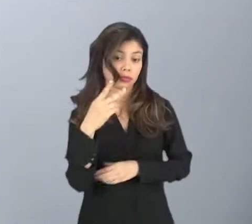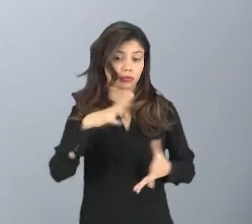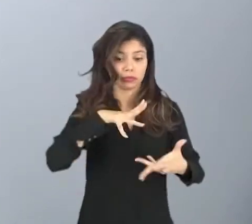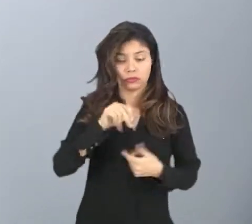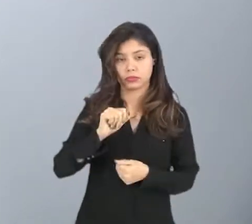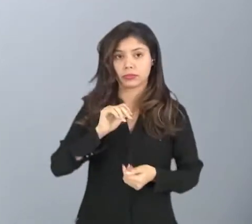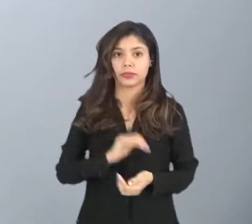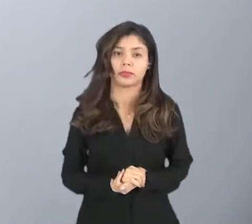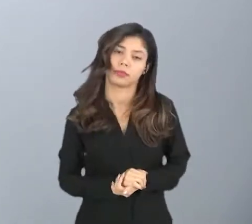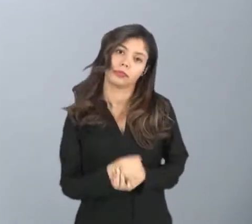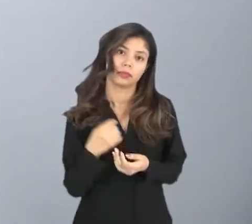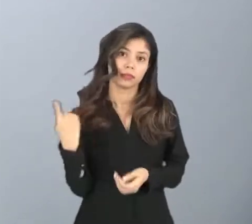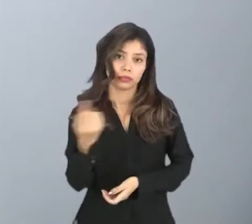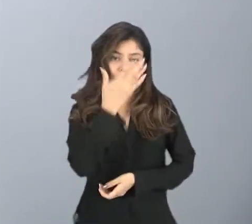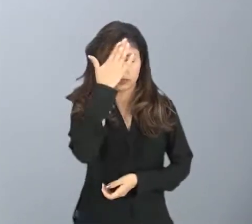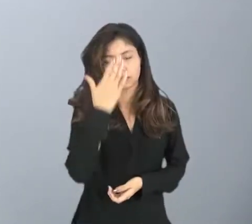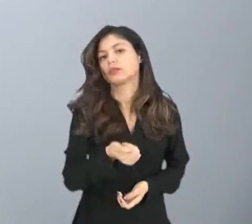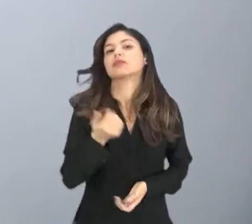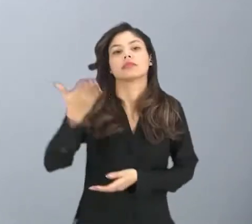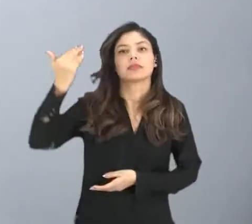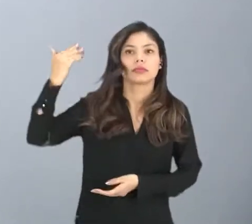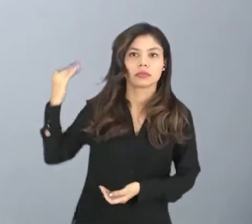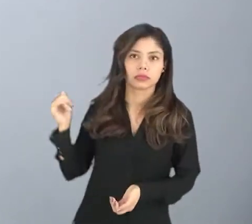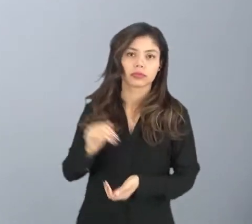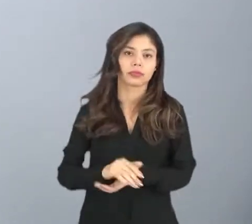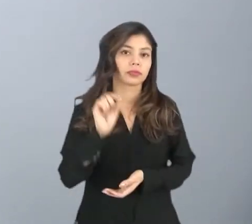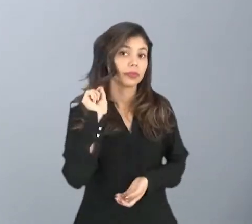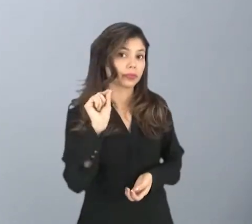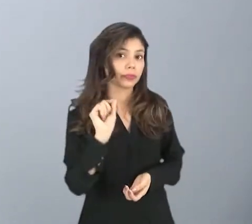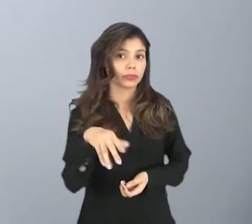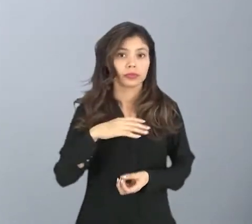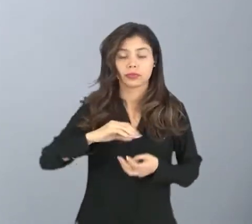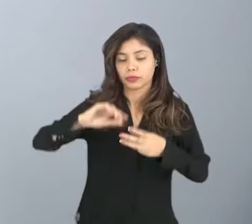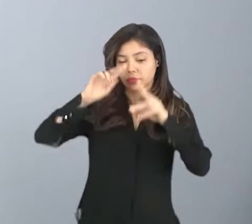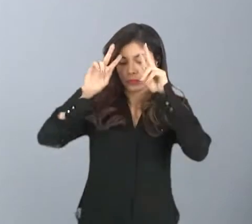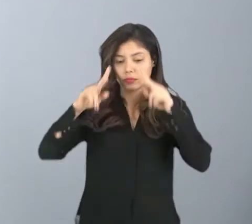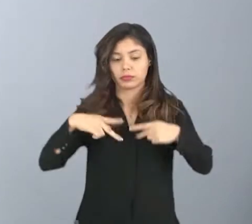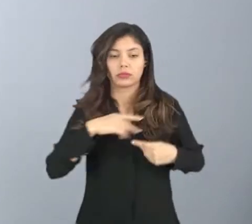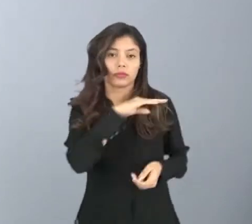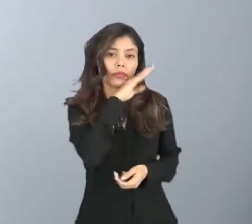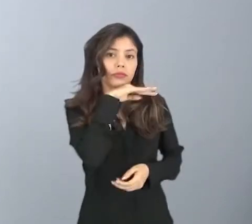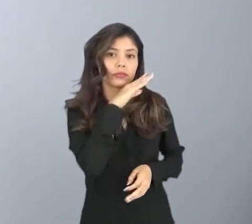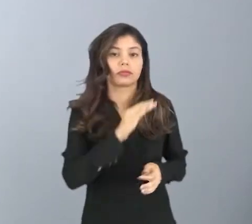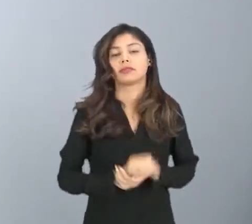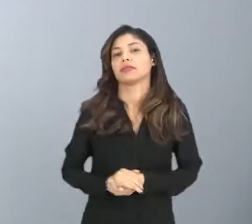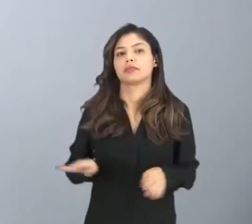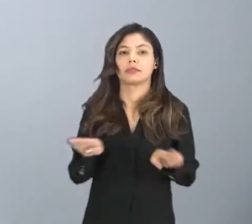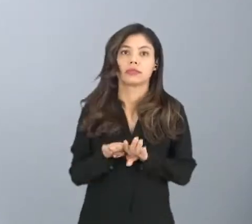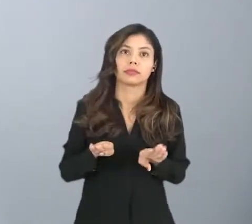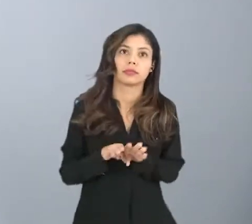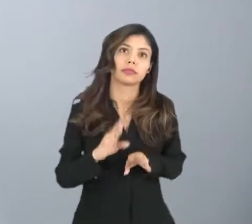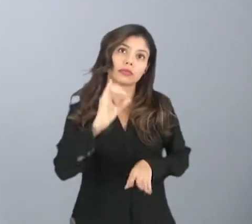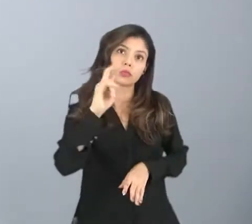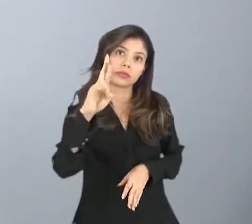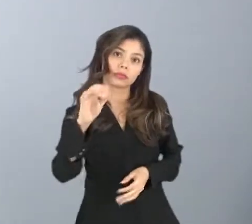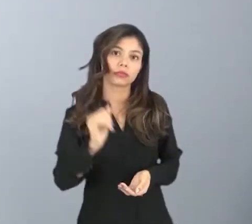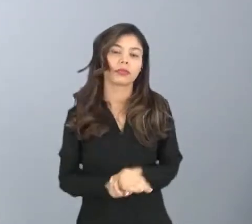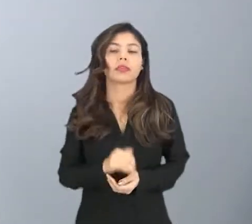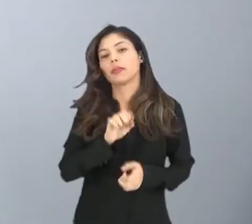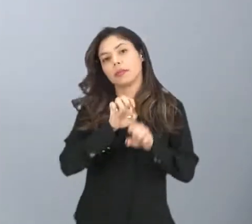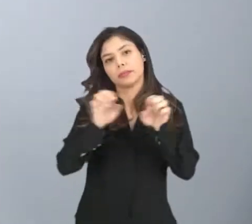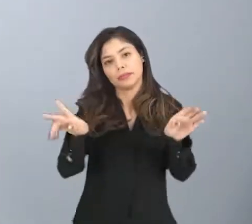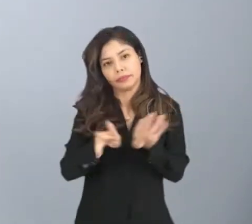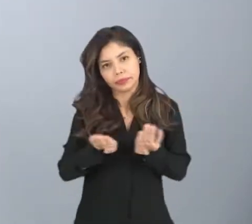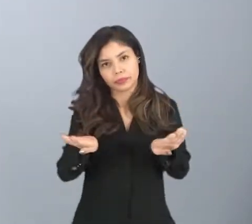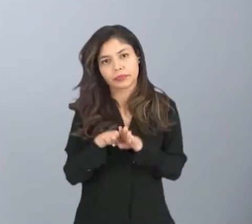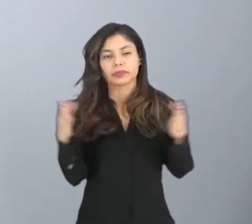planeta, mas para que a gente saiba mais tarde o que são os seres vivos, a gente precisa saber da sua formação inicial. E para isso, a gente vai entender